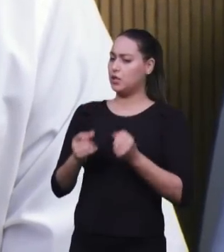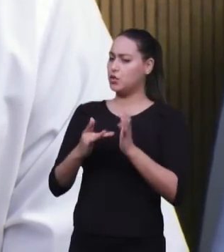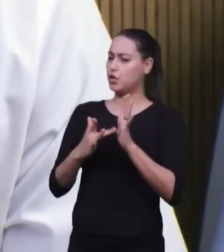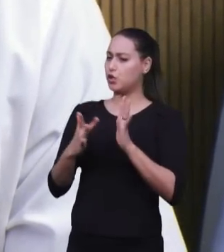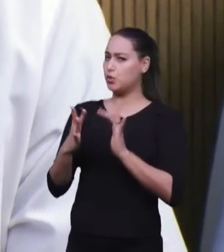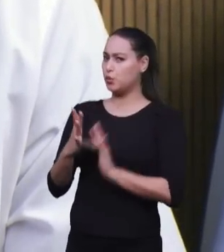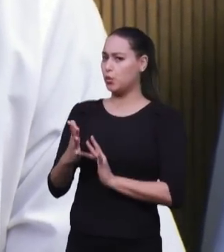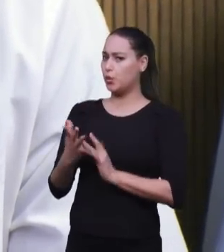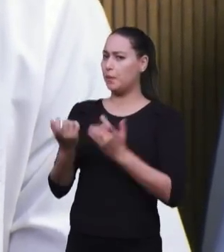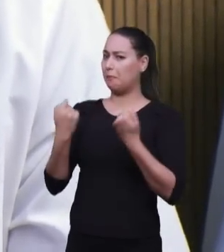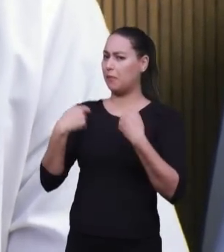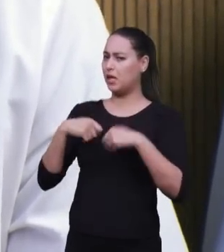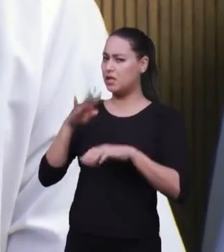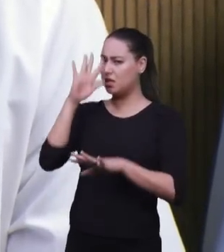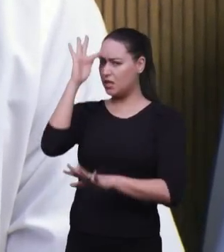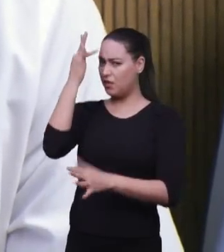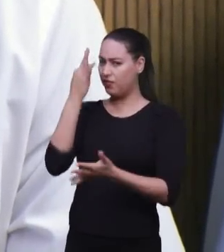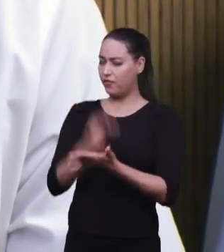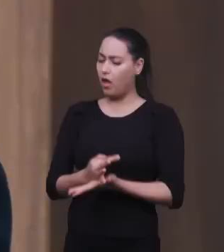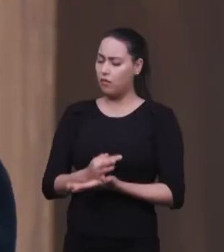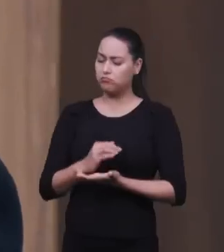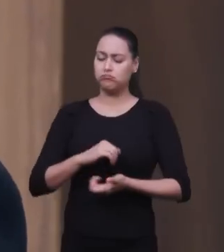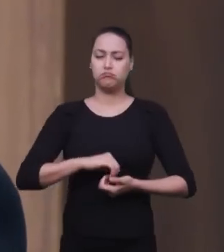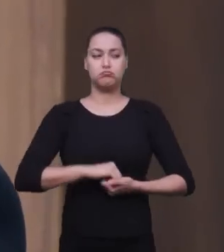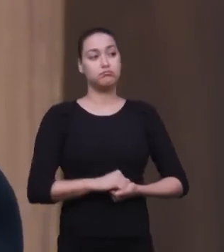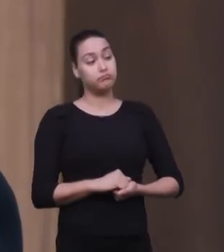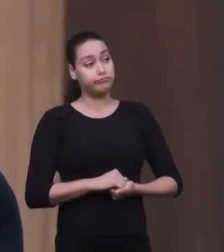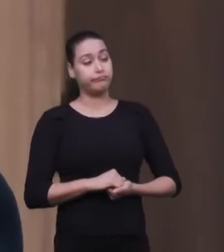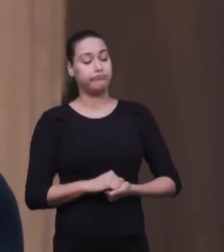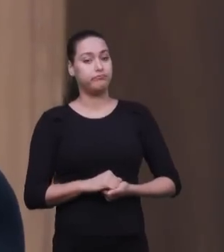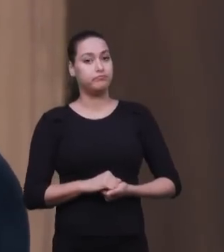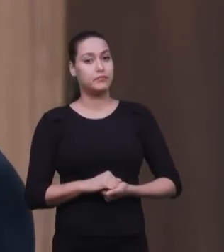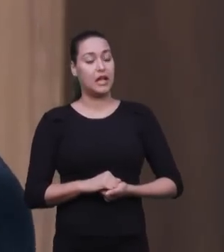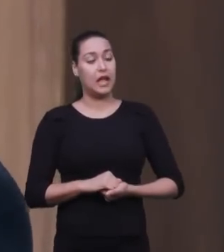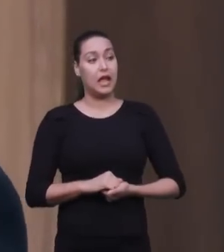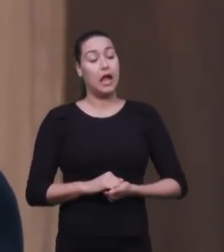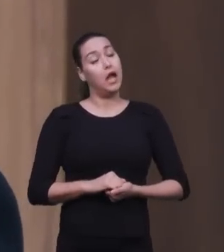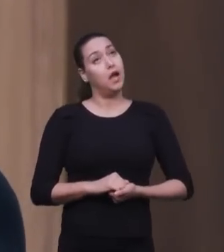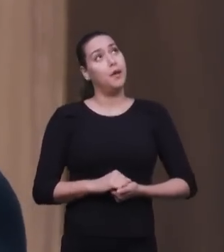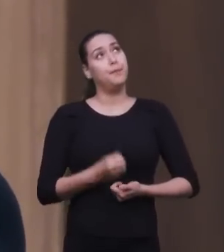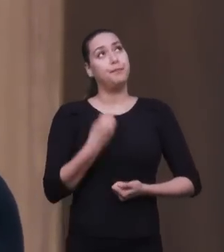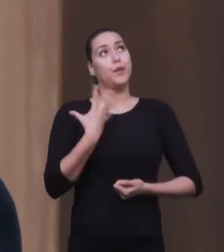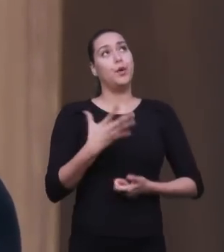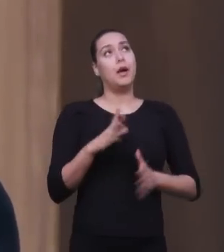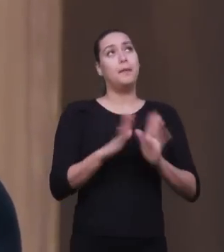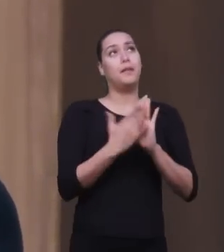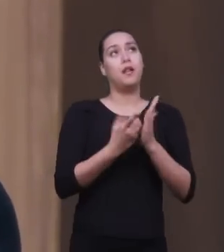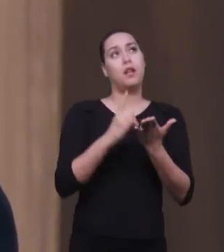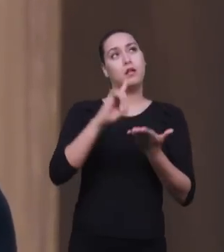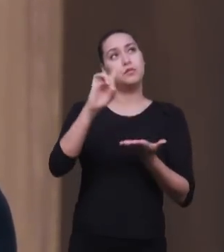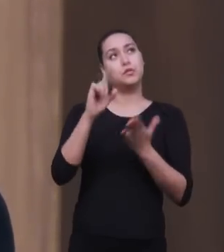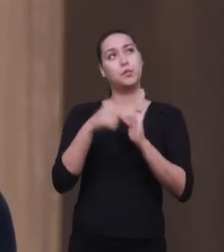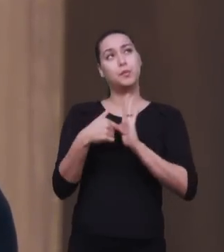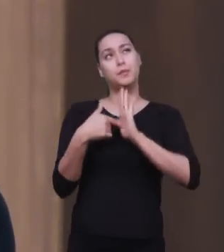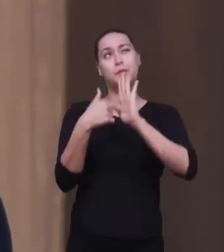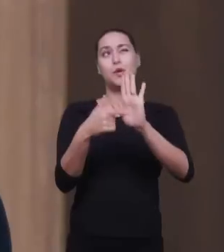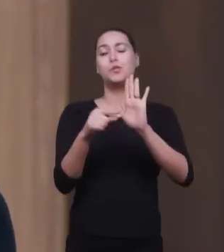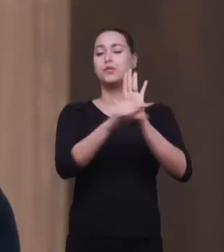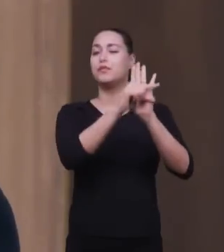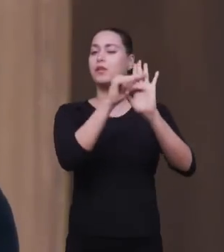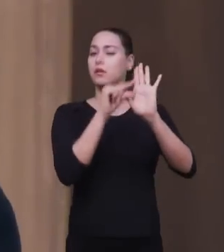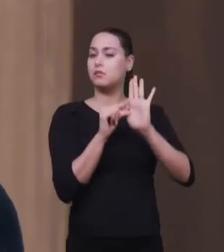Jesus depende da fé? Na verdade, a palavra de Deus tem um versículo,